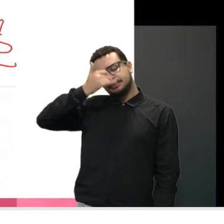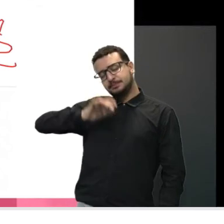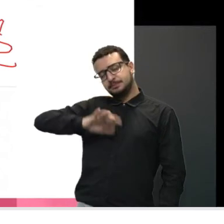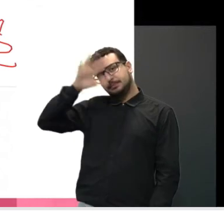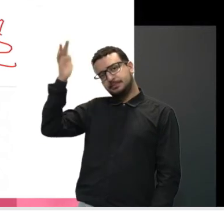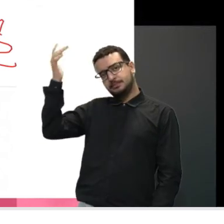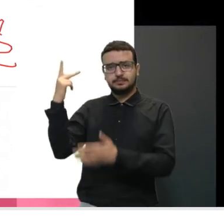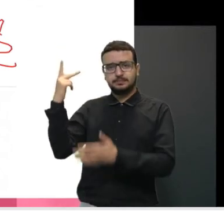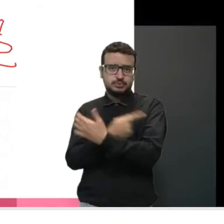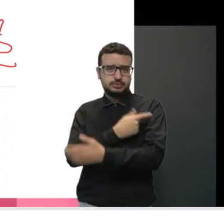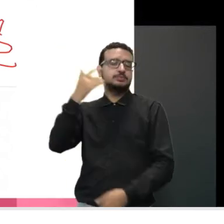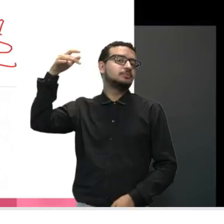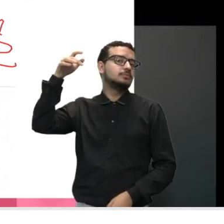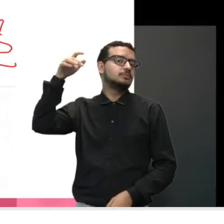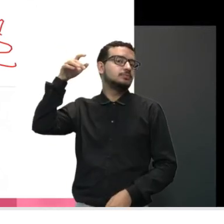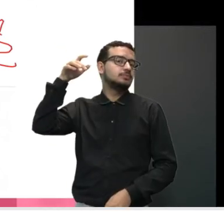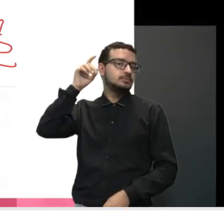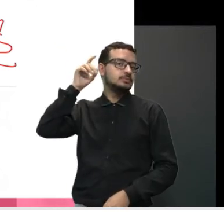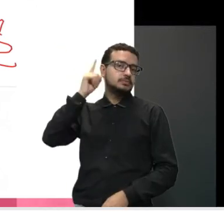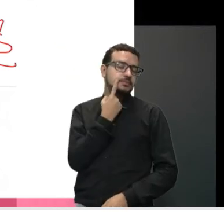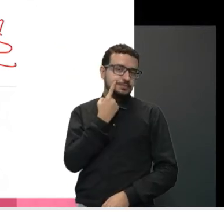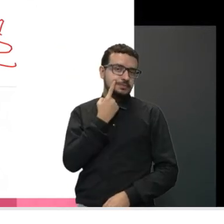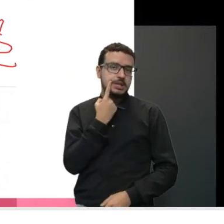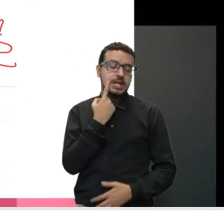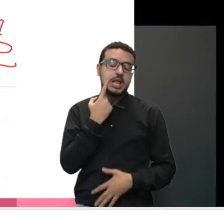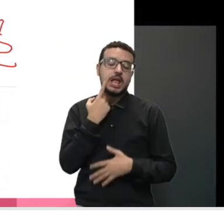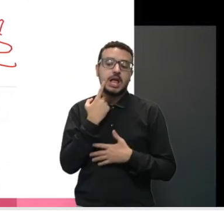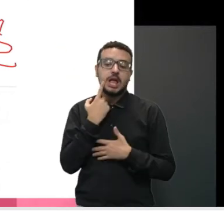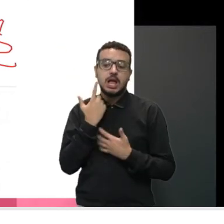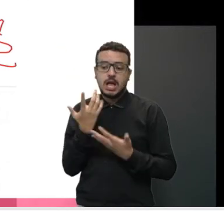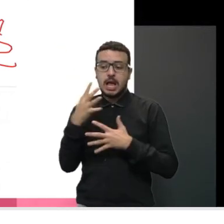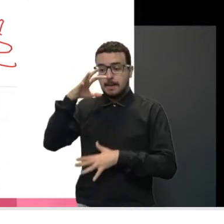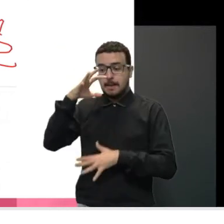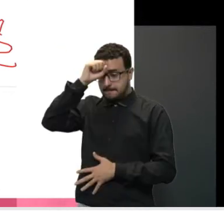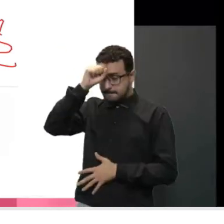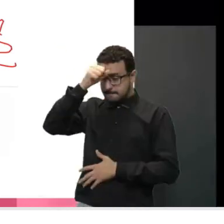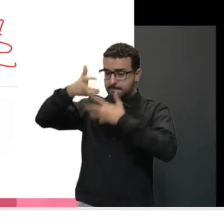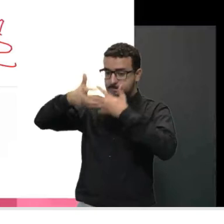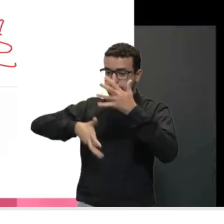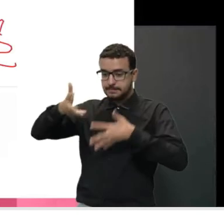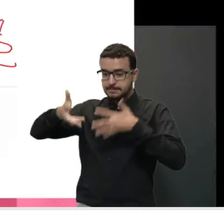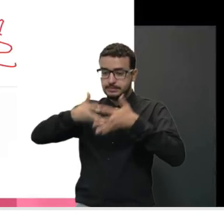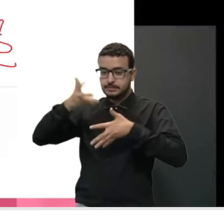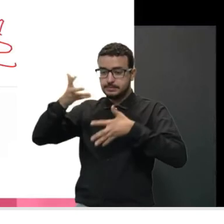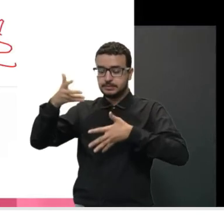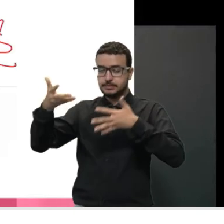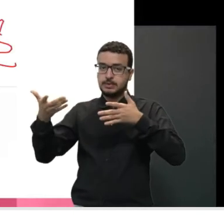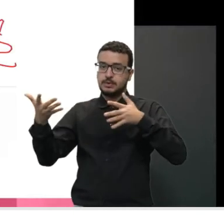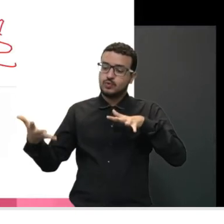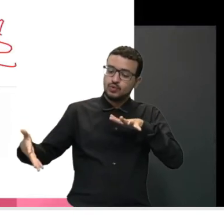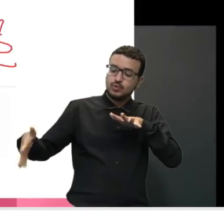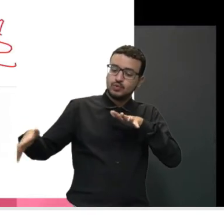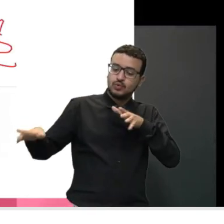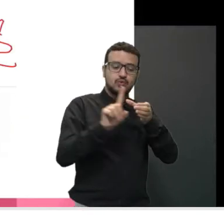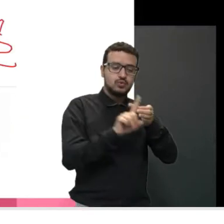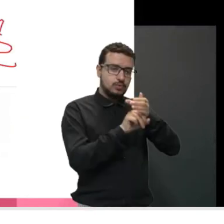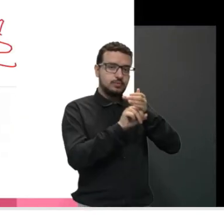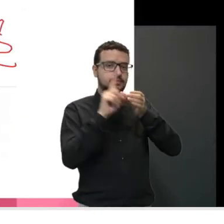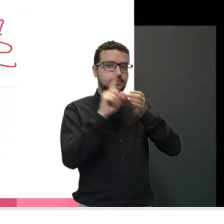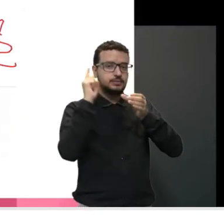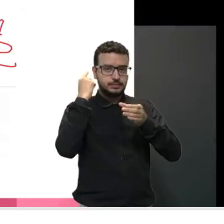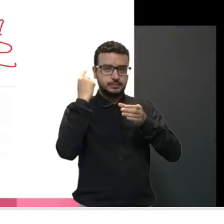surda. A identidade surda de transição são surdos que foram mantidos, sob a forte influência